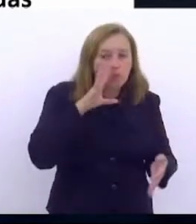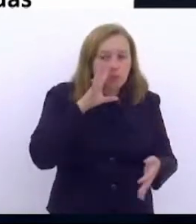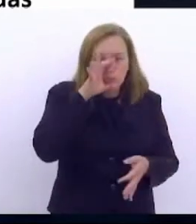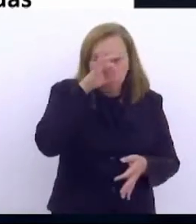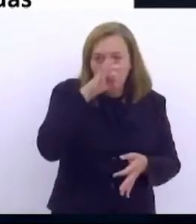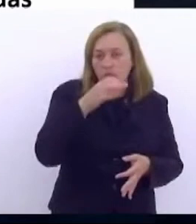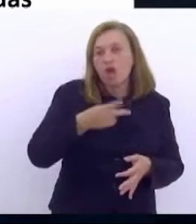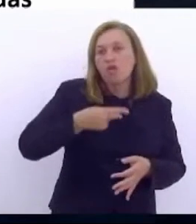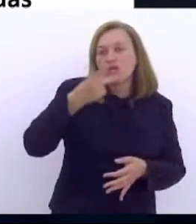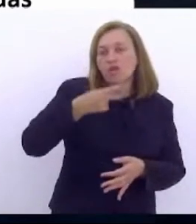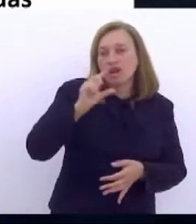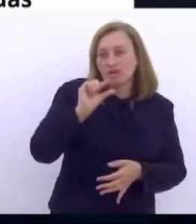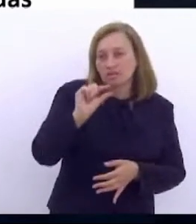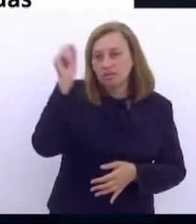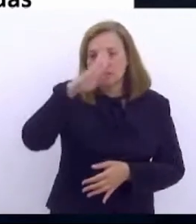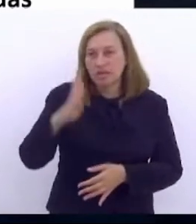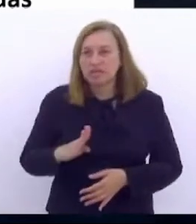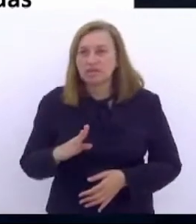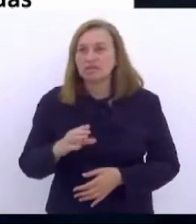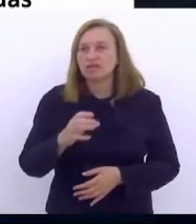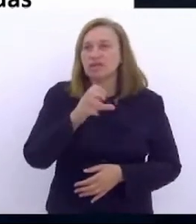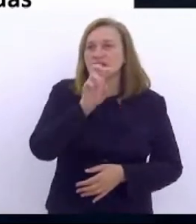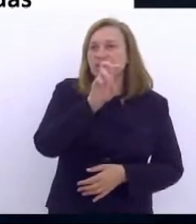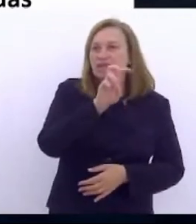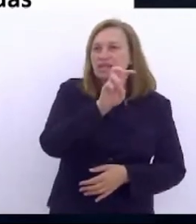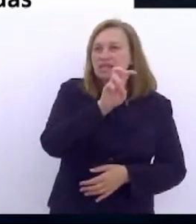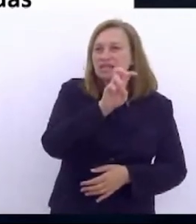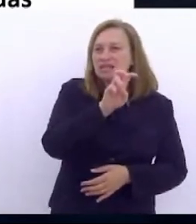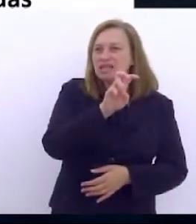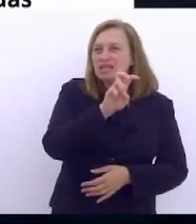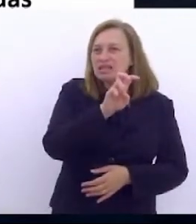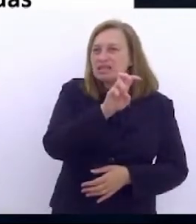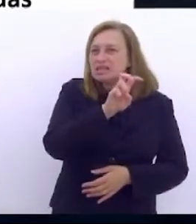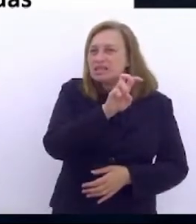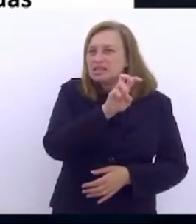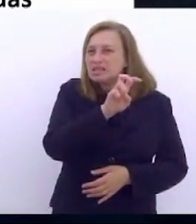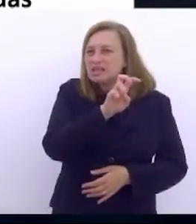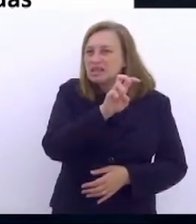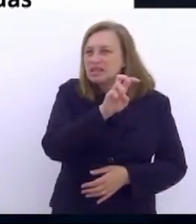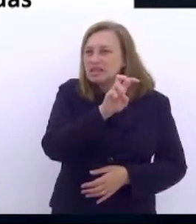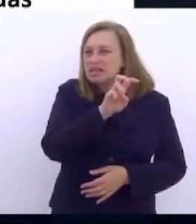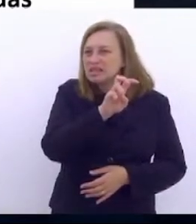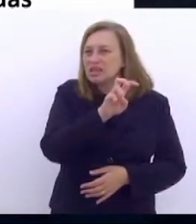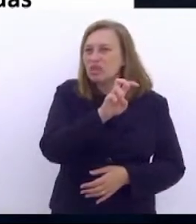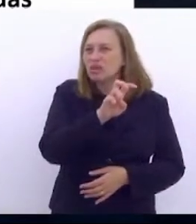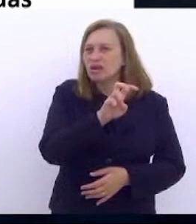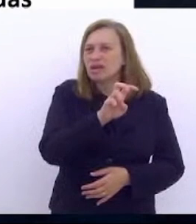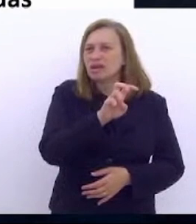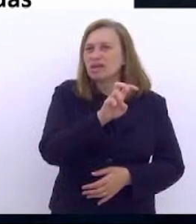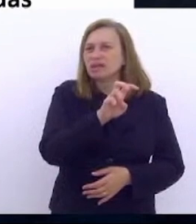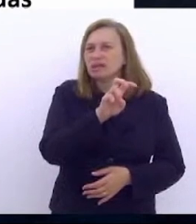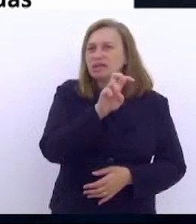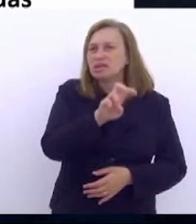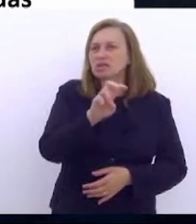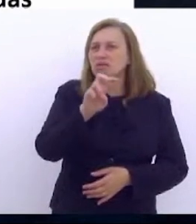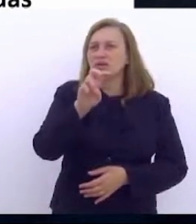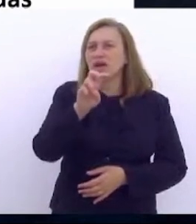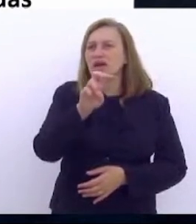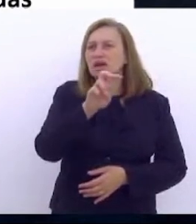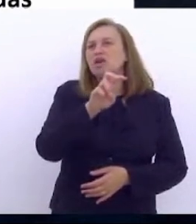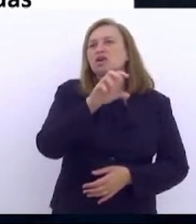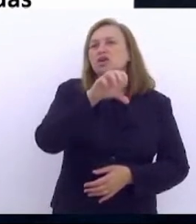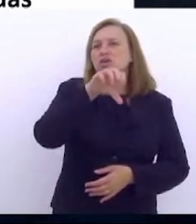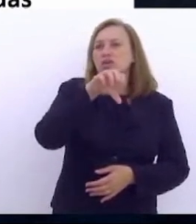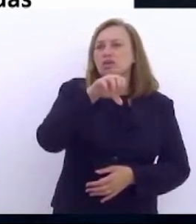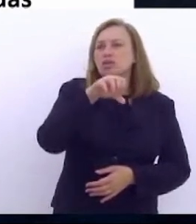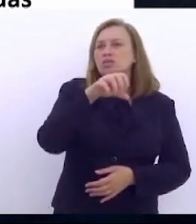que está ali dizendo 58% das mulheres foram forçadas a abortar. Isso é uma pesquisa que foi feita com 987 mulheres